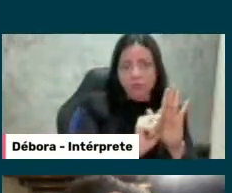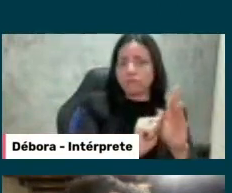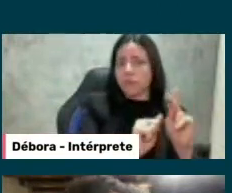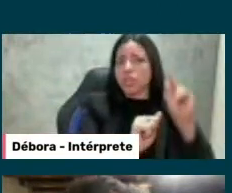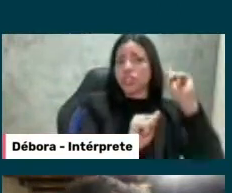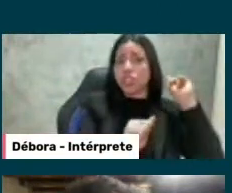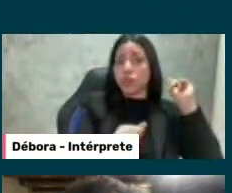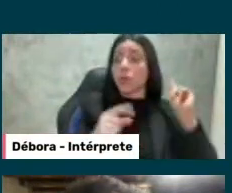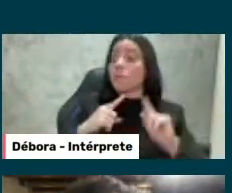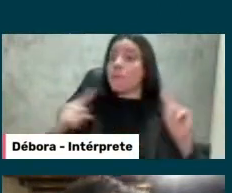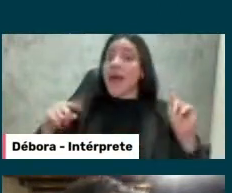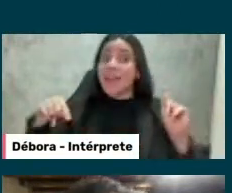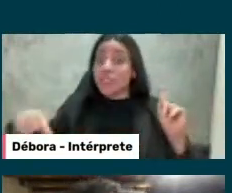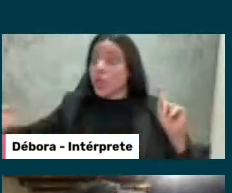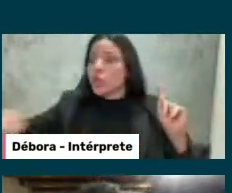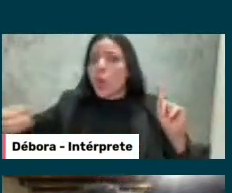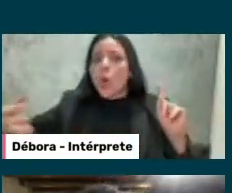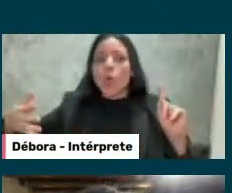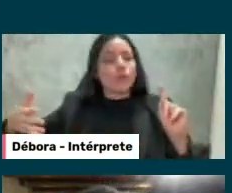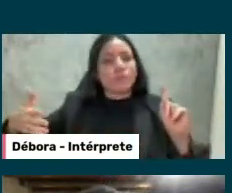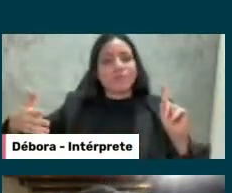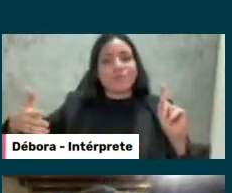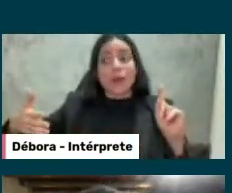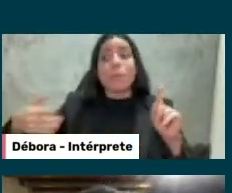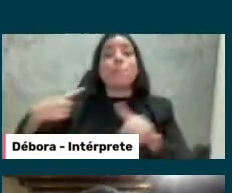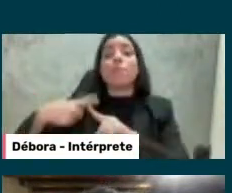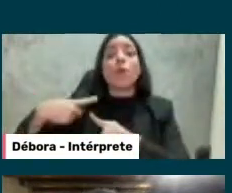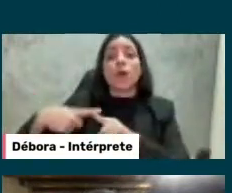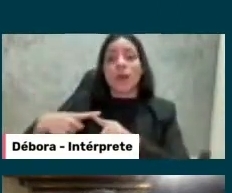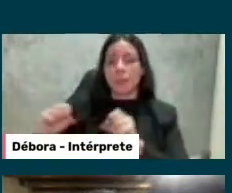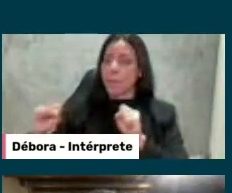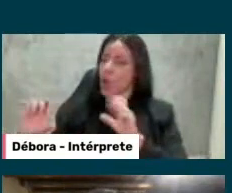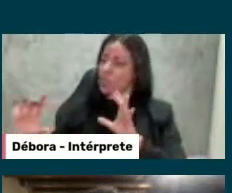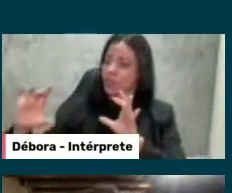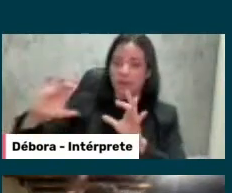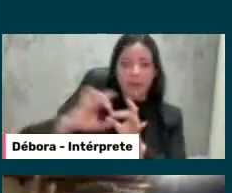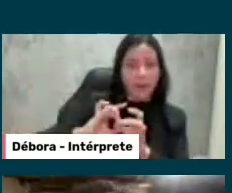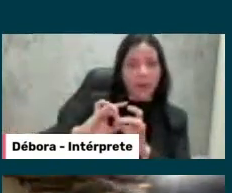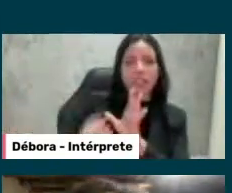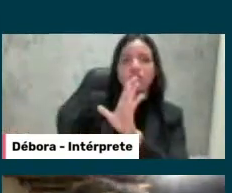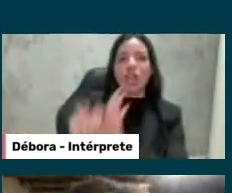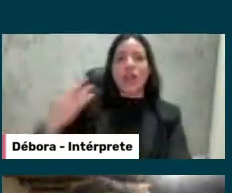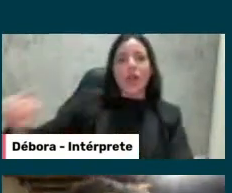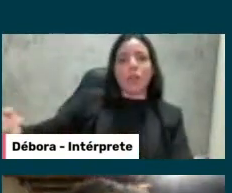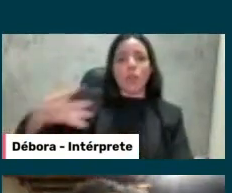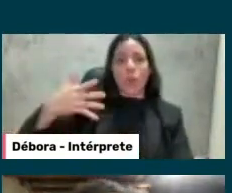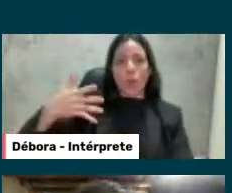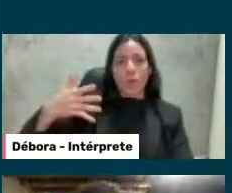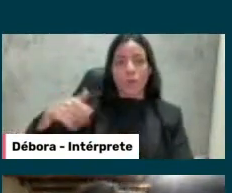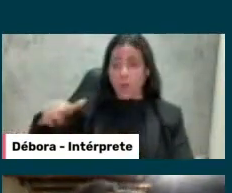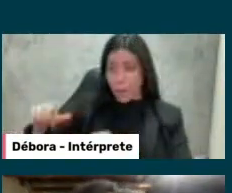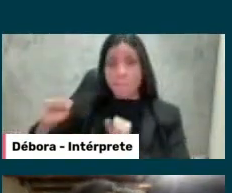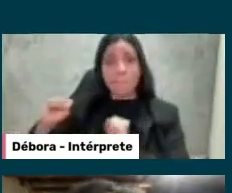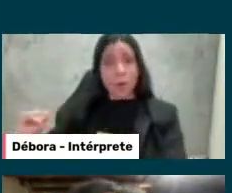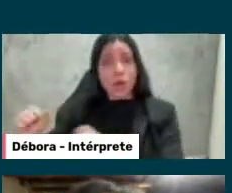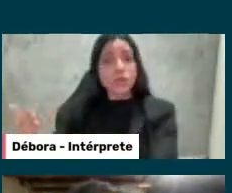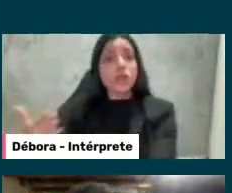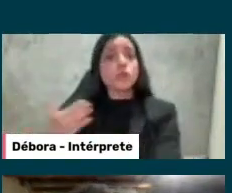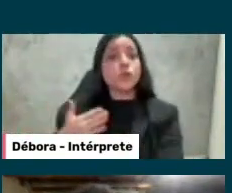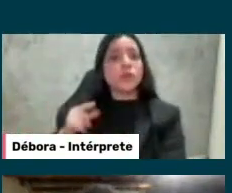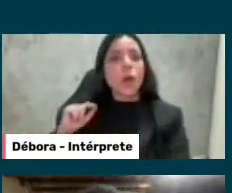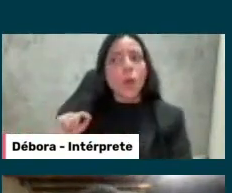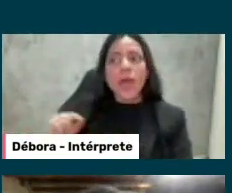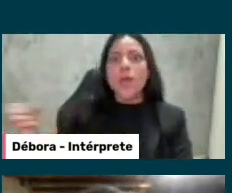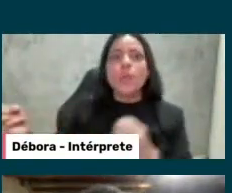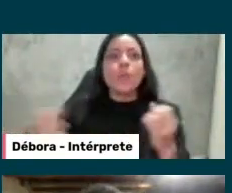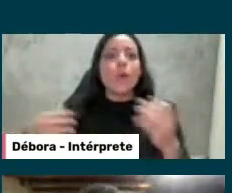essa possibilidade de gerar o novo, né? Porque a generativa ela tem a possibilidade de nos surpreender, né? Sugerindo algo para